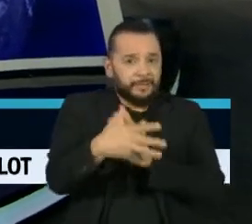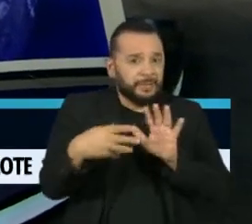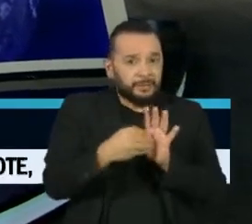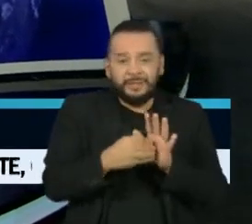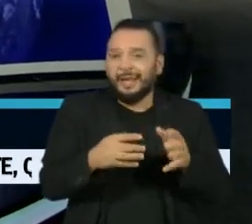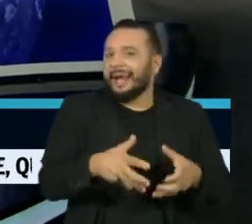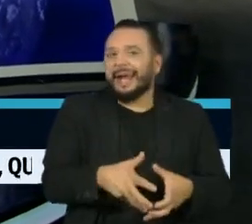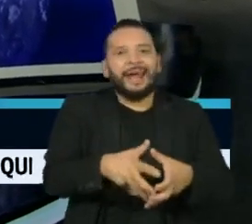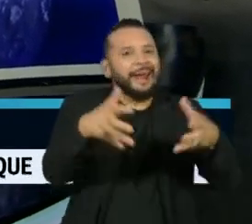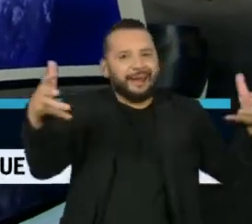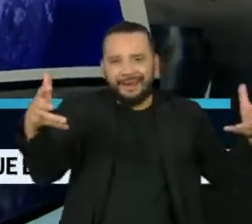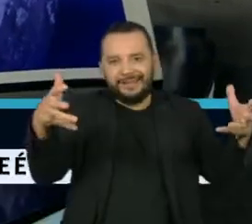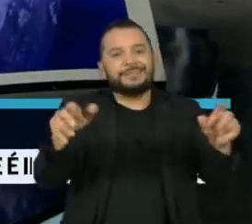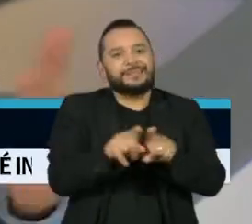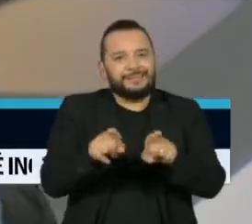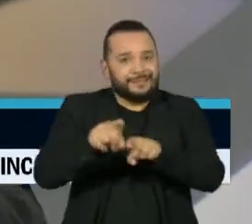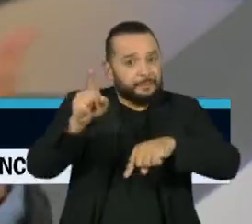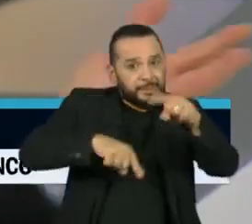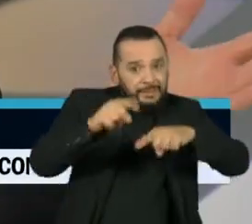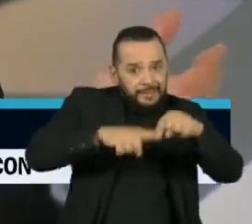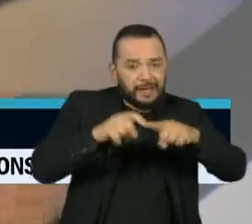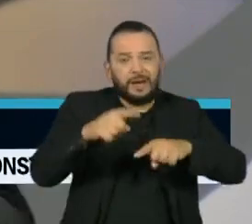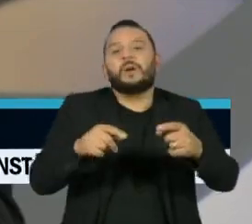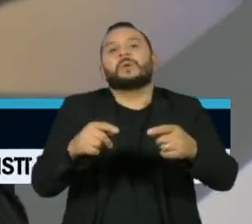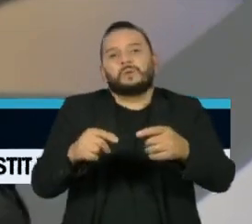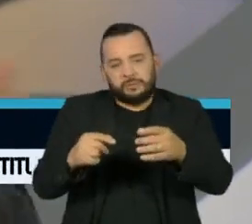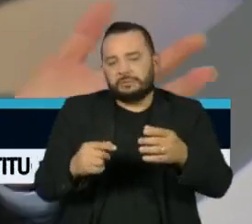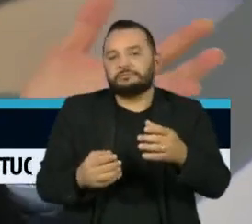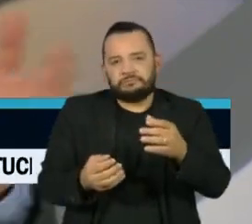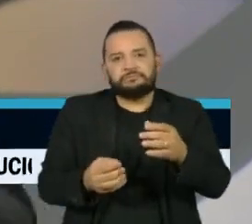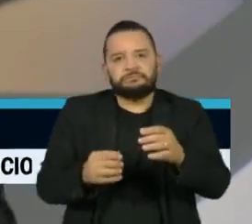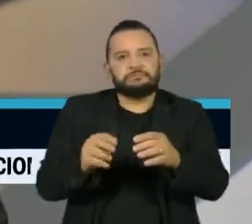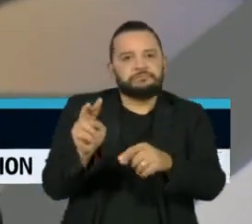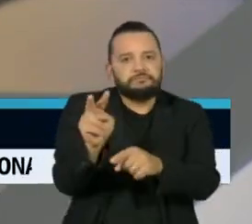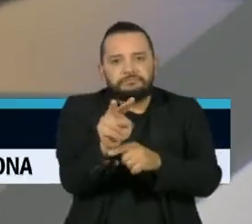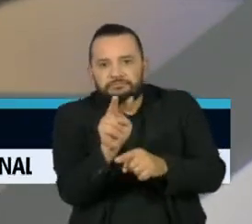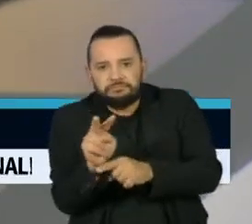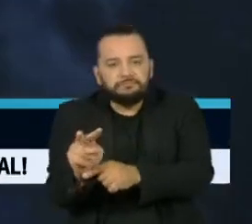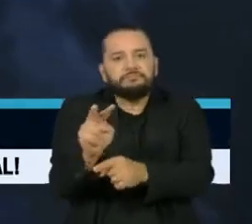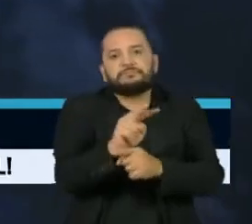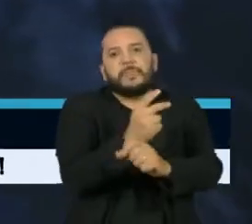poder ter equipament mas sem e é realmente de nada adianta